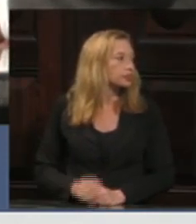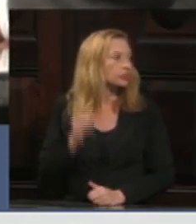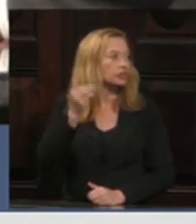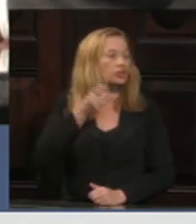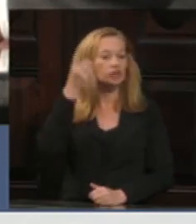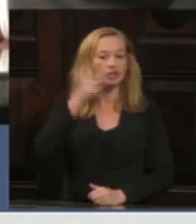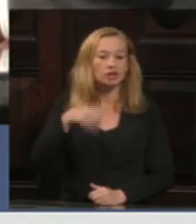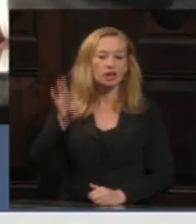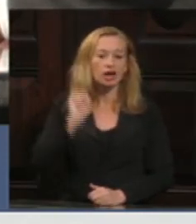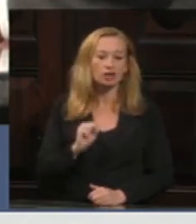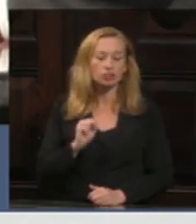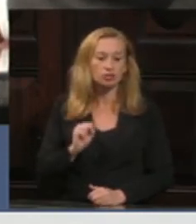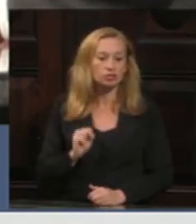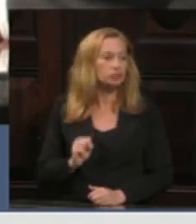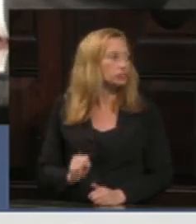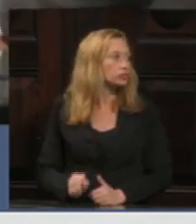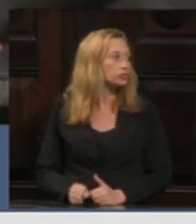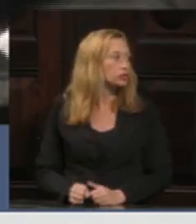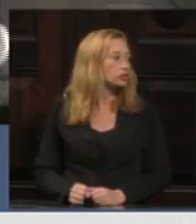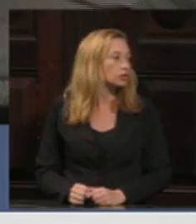deputado Carlos Mink.